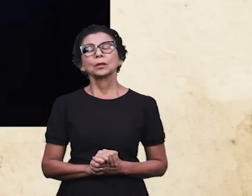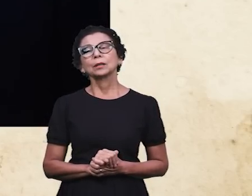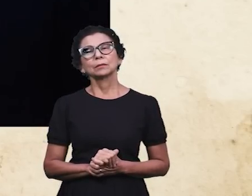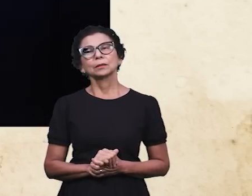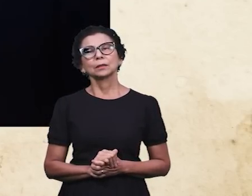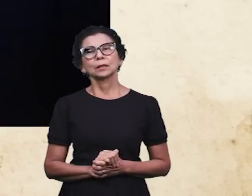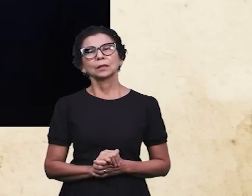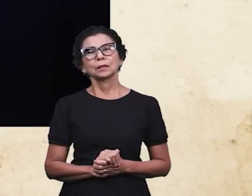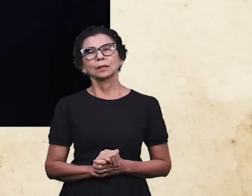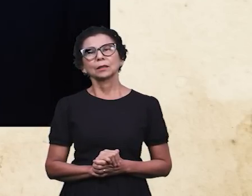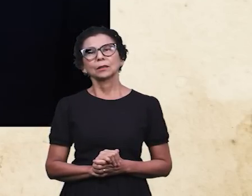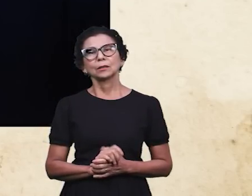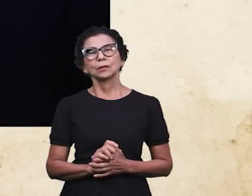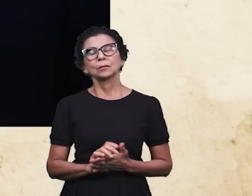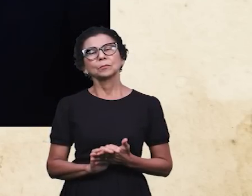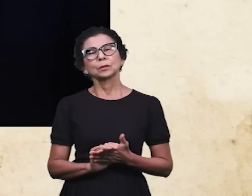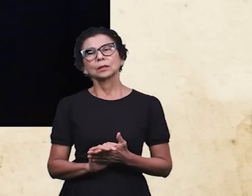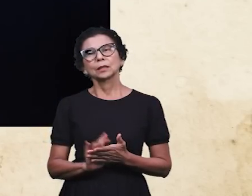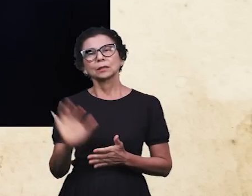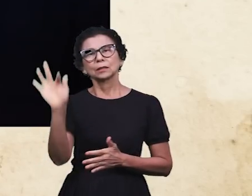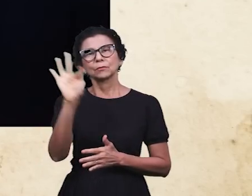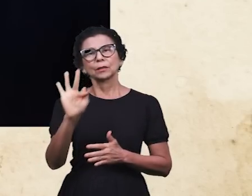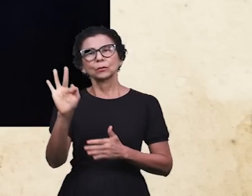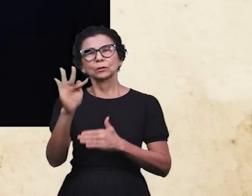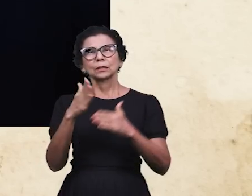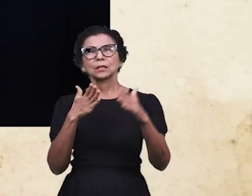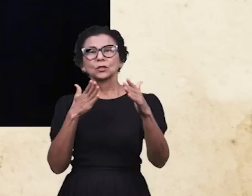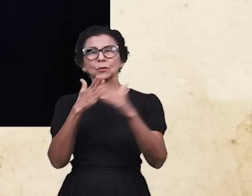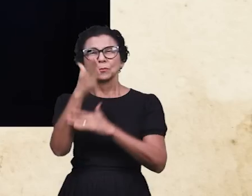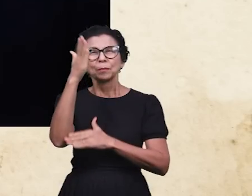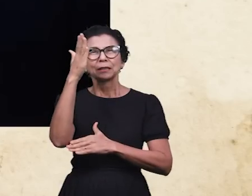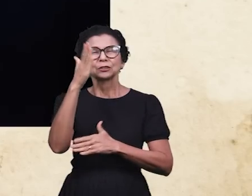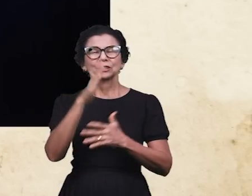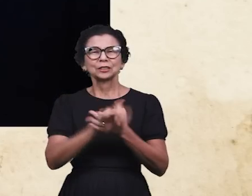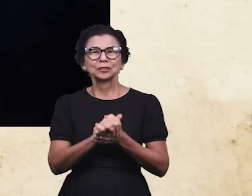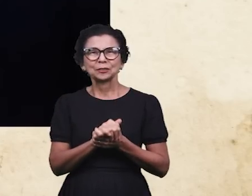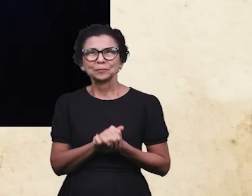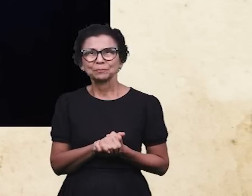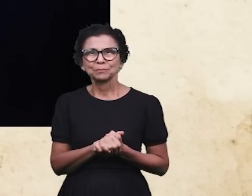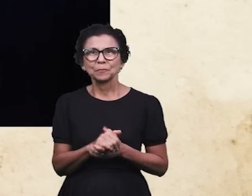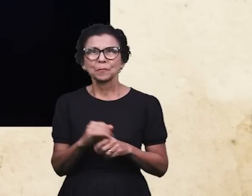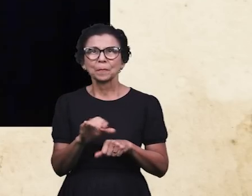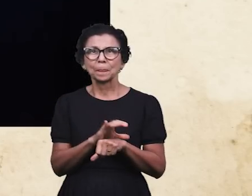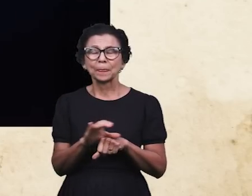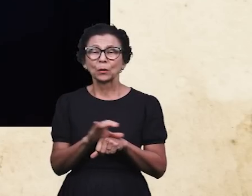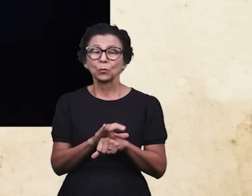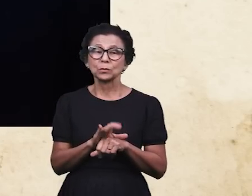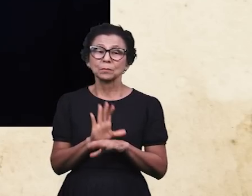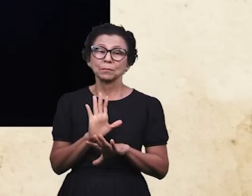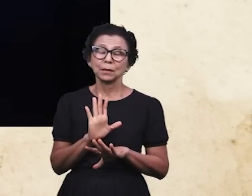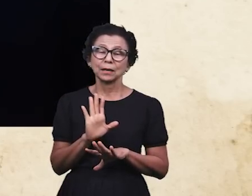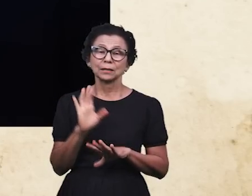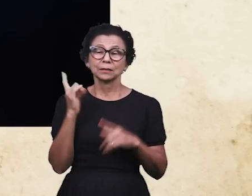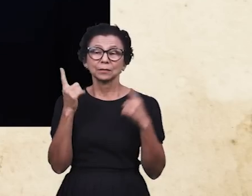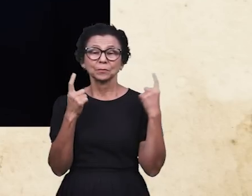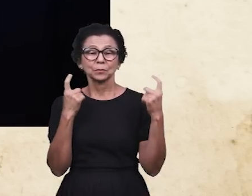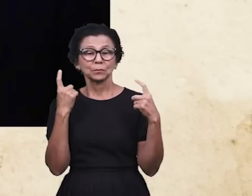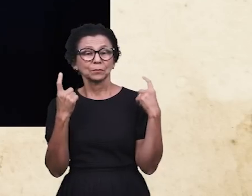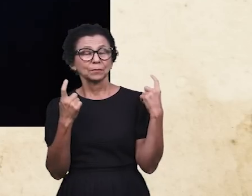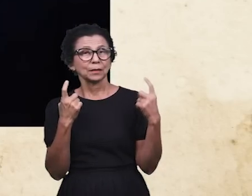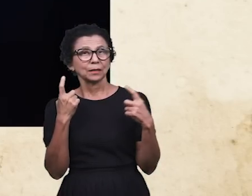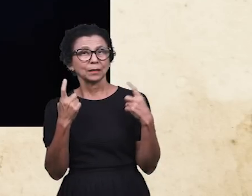eu tinha sido aprovada na Universidade Federal do Espírito Santo no curso de Letras, só que ao mesmo tempo eu estava com um pouco de receio,